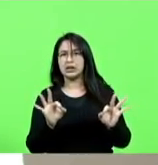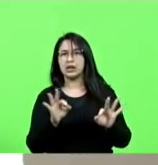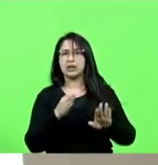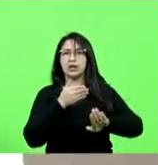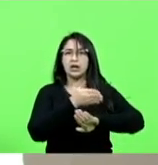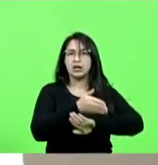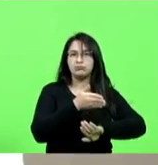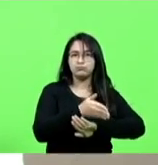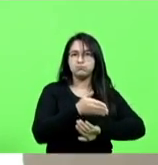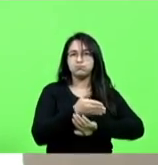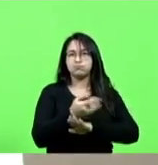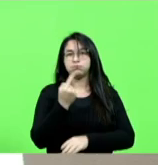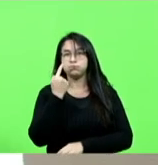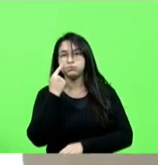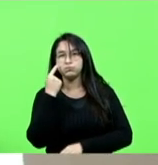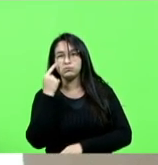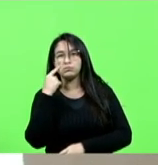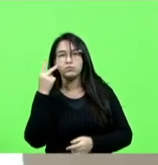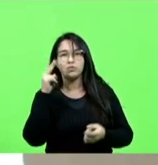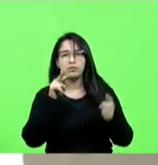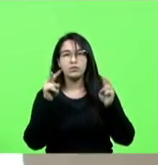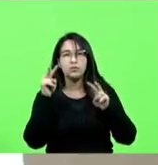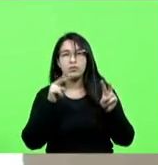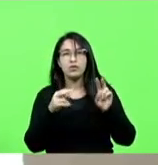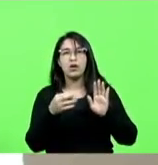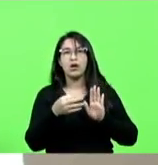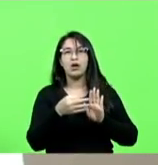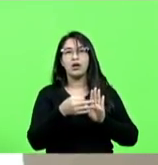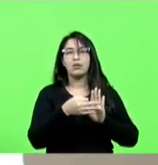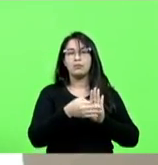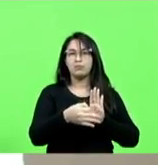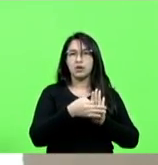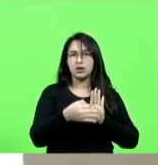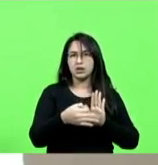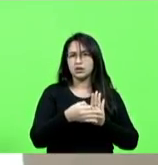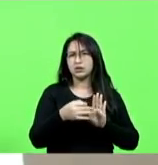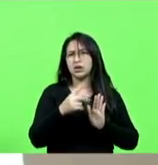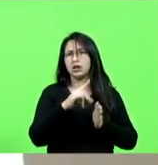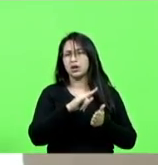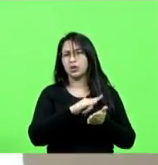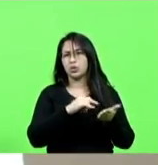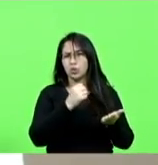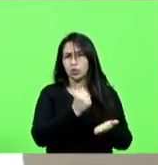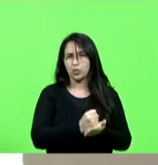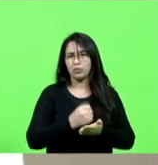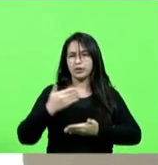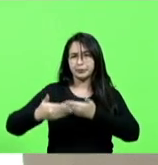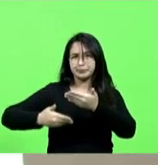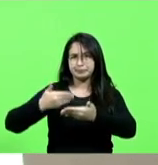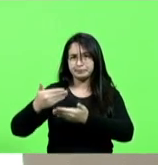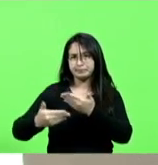a visualização dos pareceres e outros documentos dos processos administrativos que tramitam na